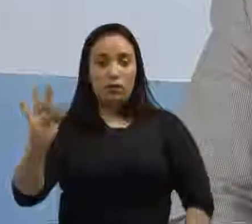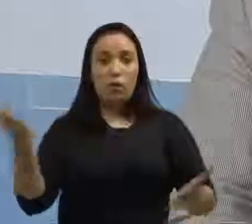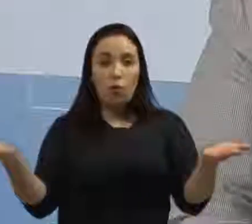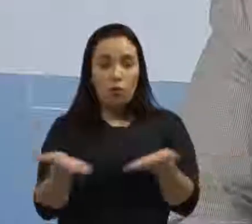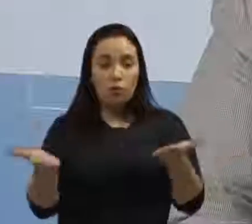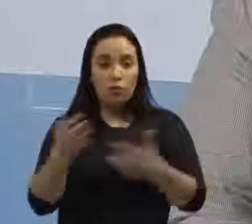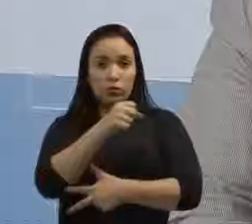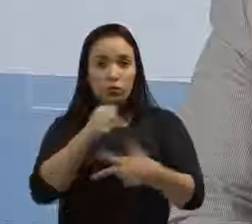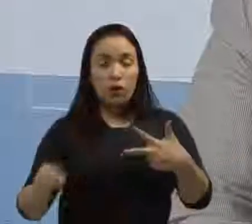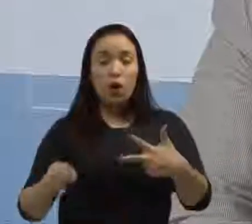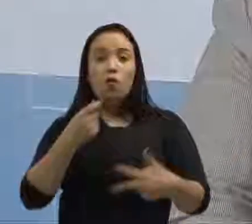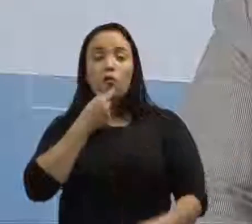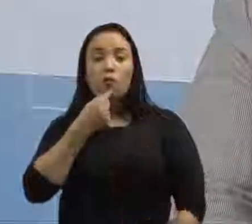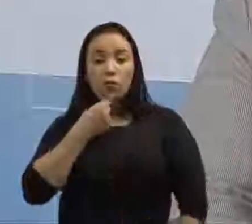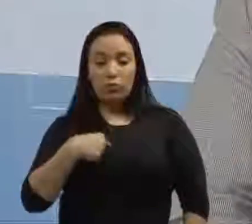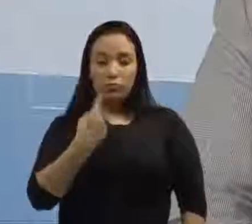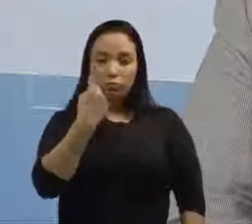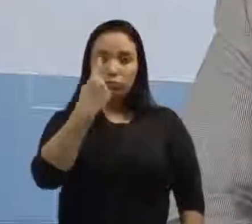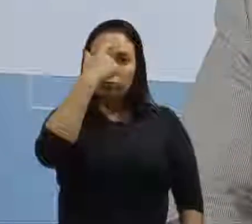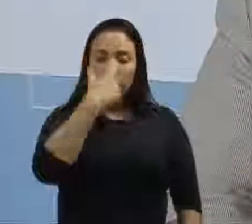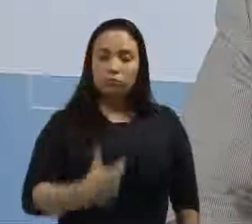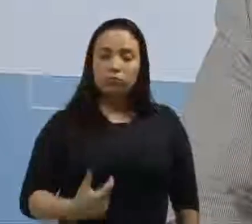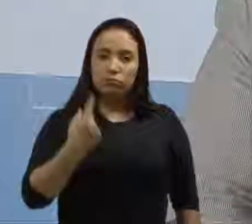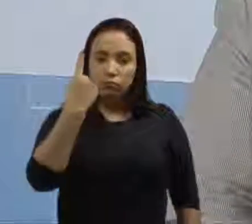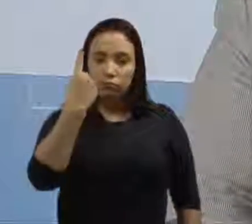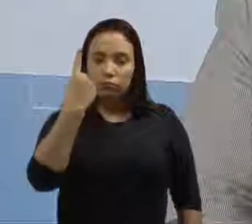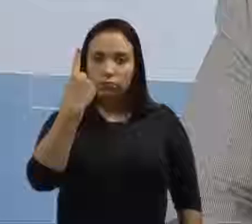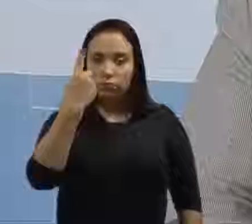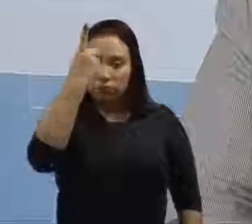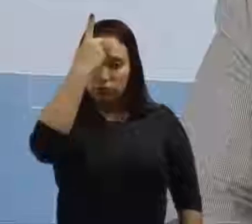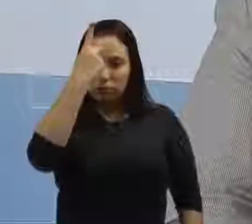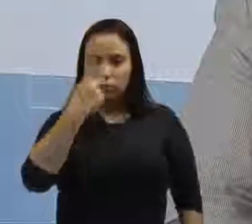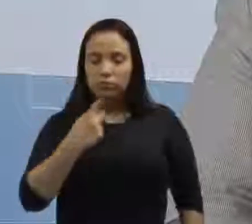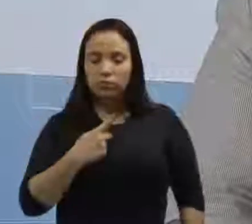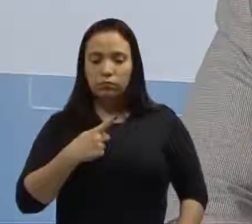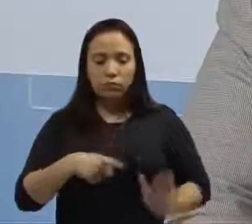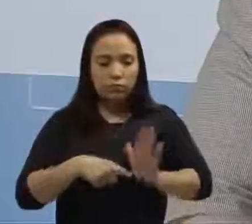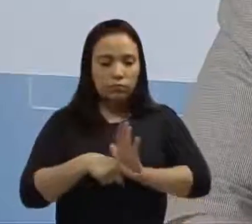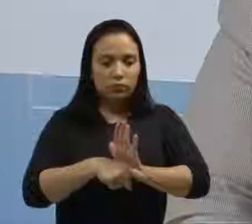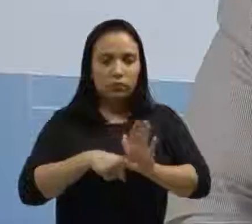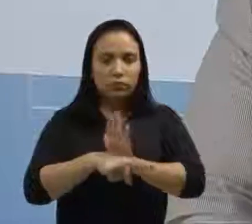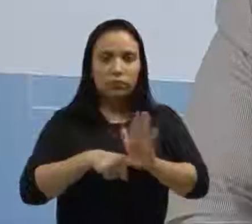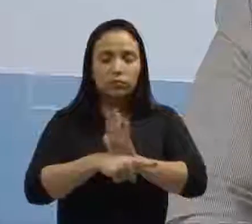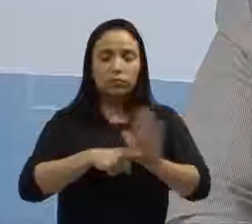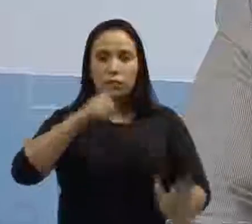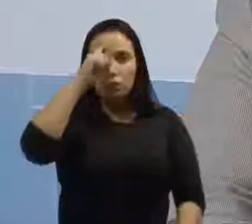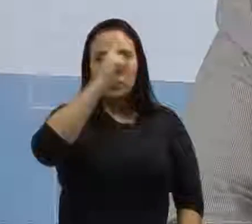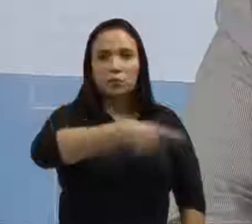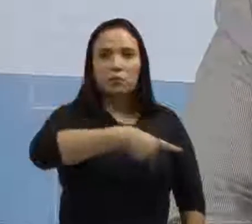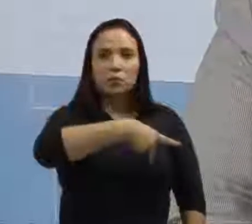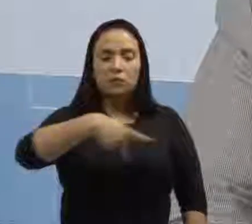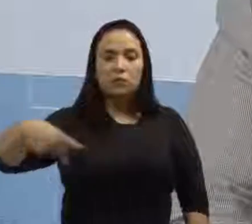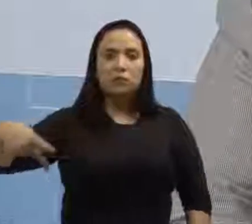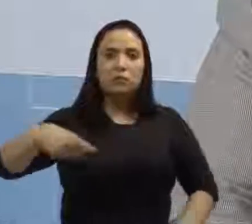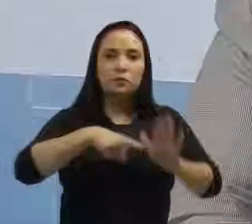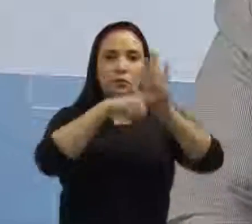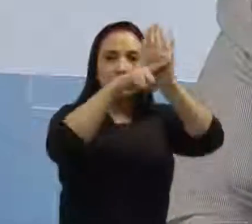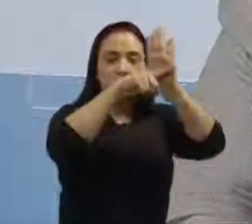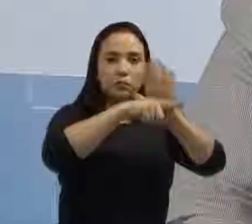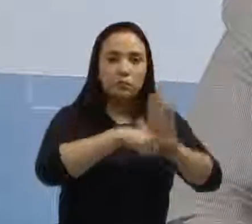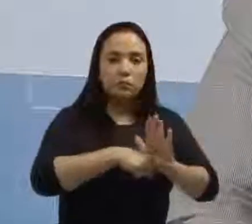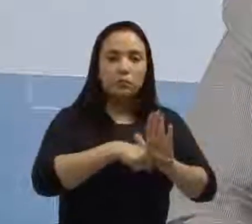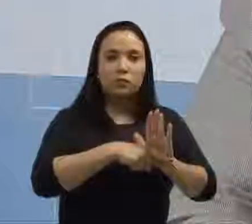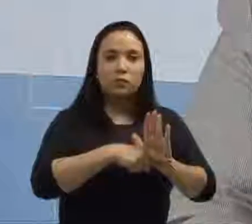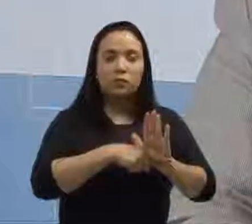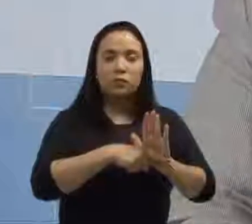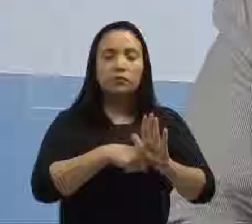é um poder, pois uma criatura sozinha, de forma monocrática, quebrou o sigilo do chefe do Poder